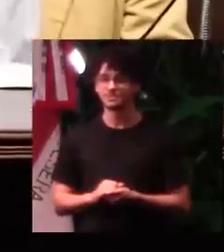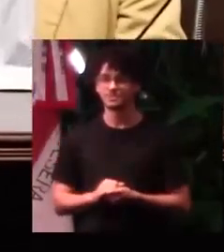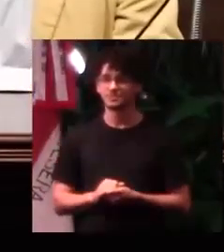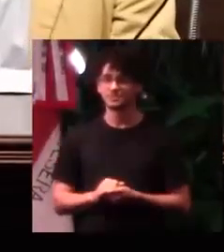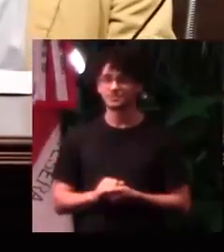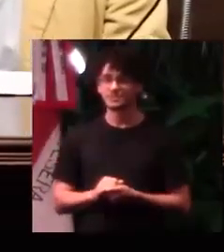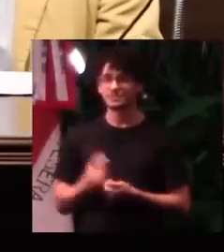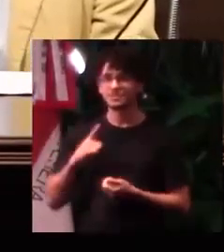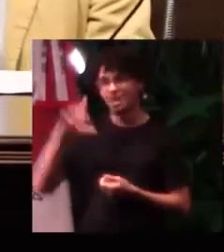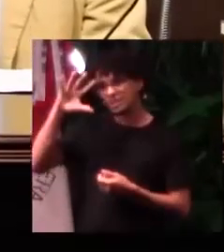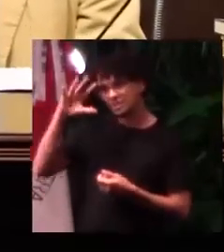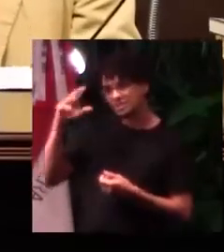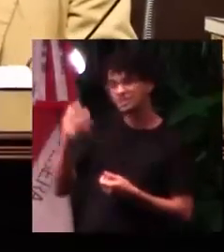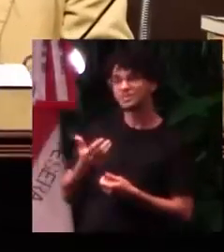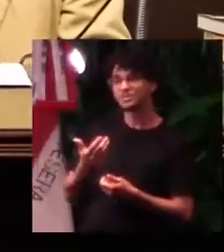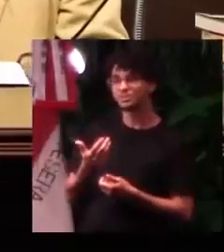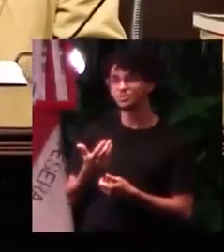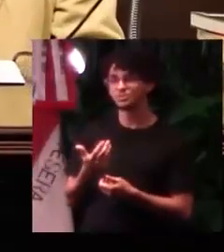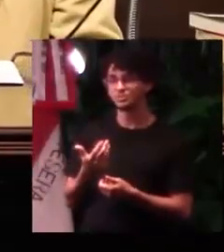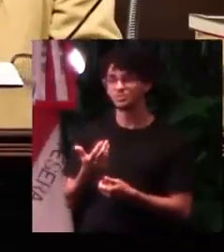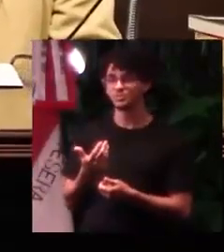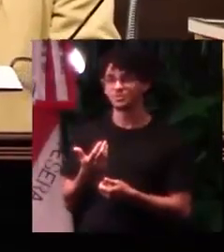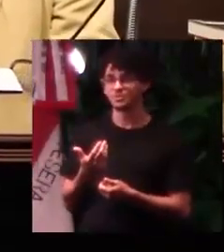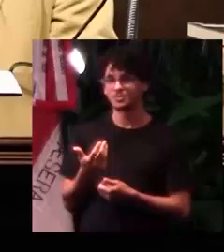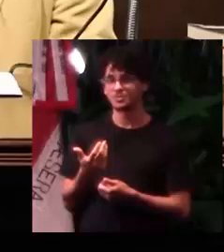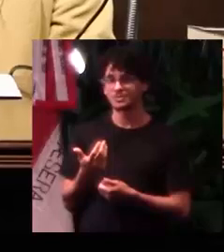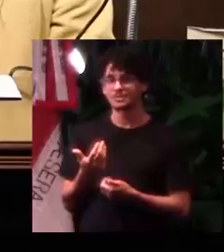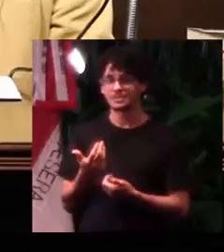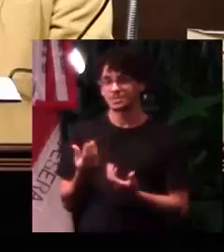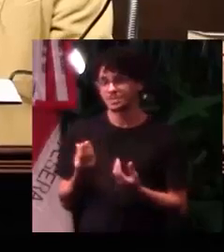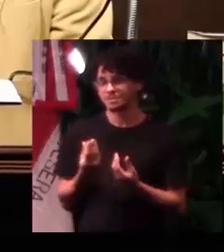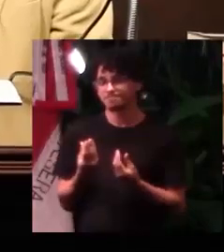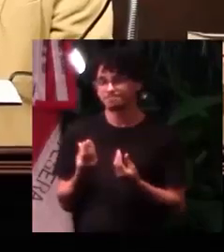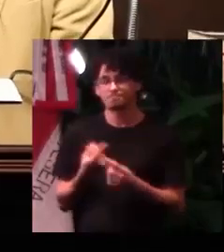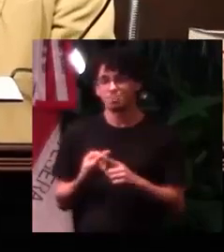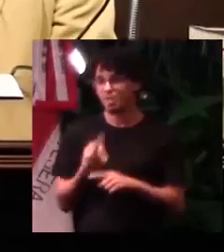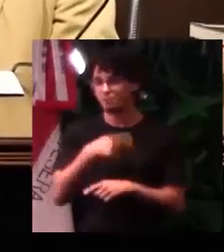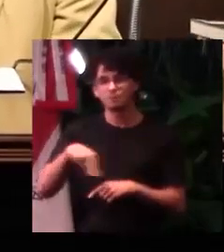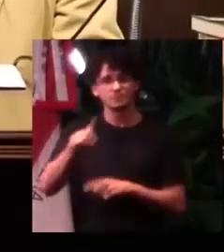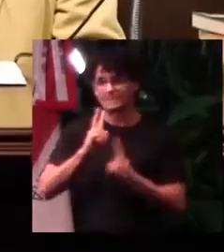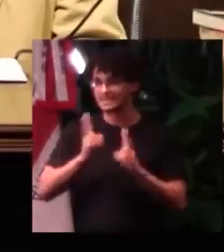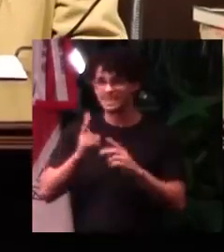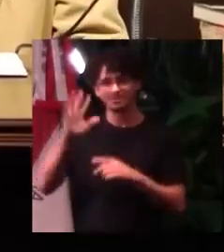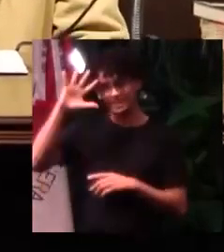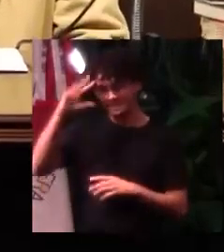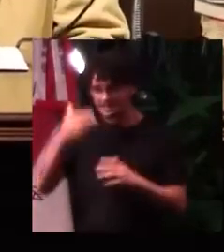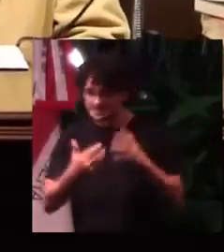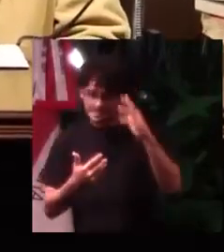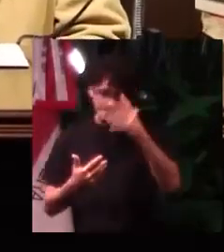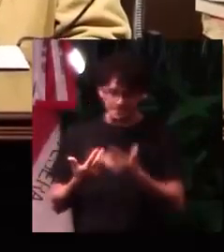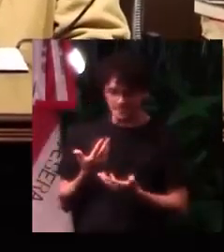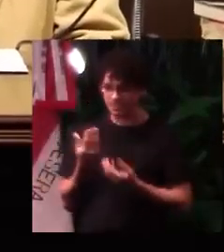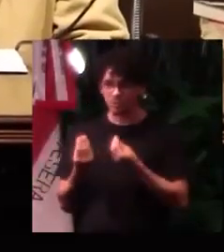a decisões, digamos assim, tá? Porque vocês lidam o tempo todo com decisões, né?